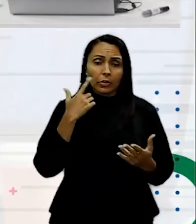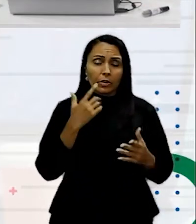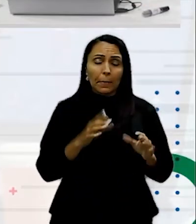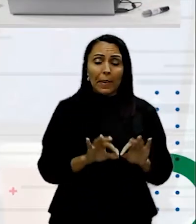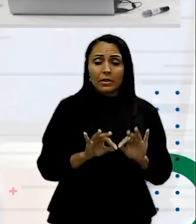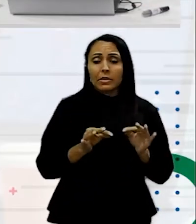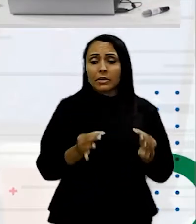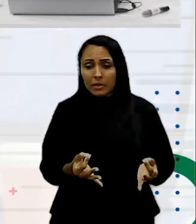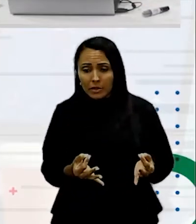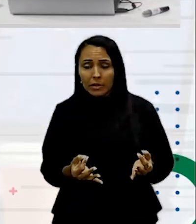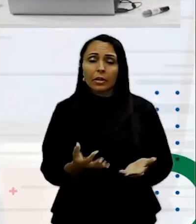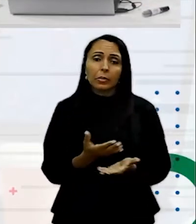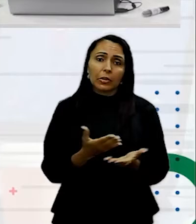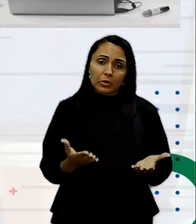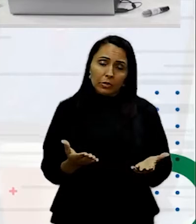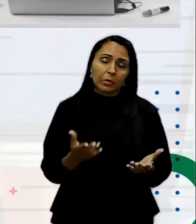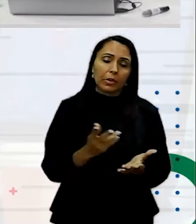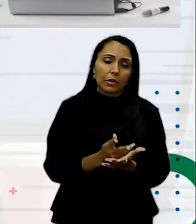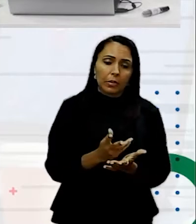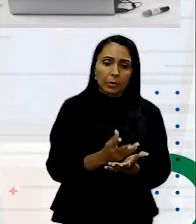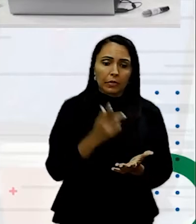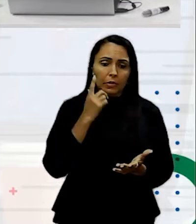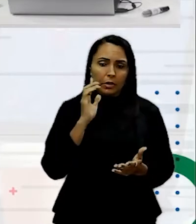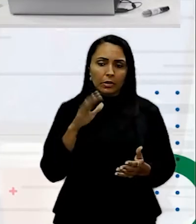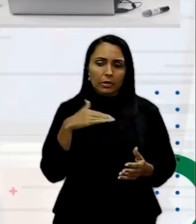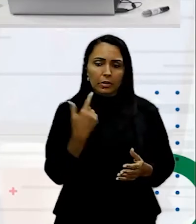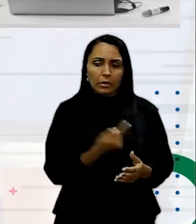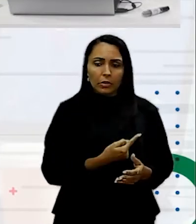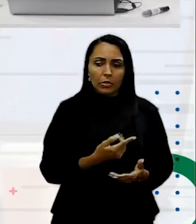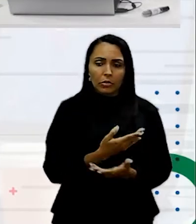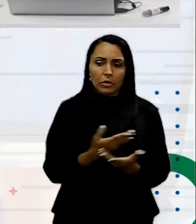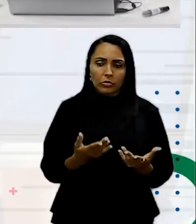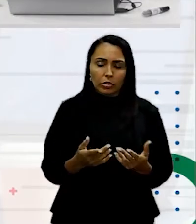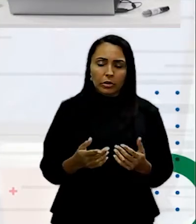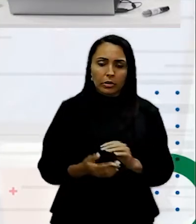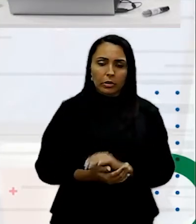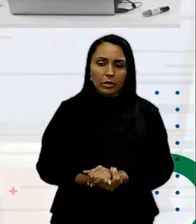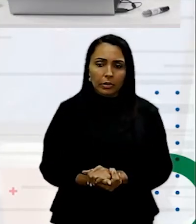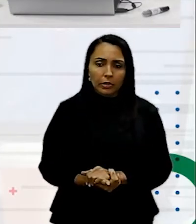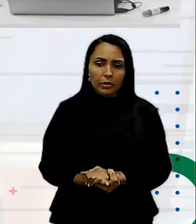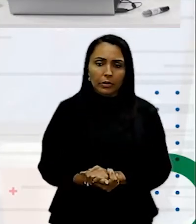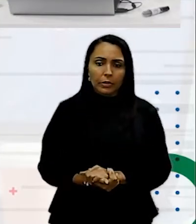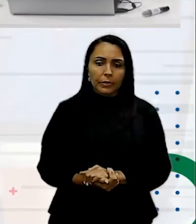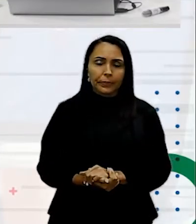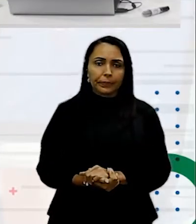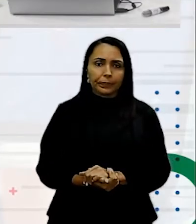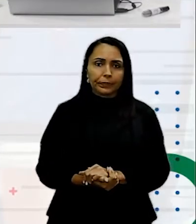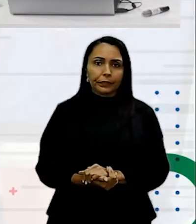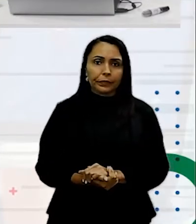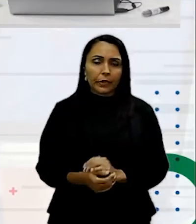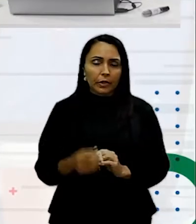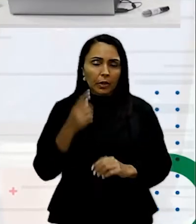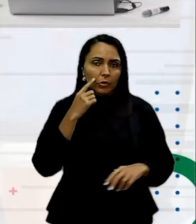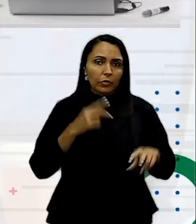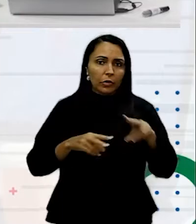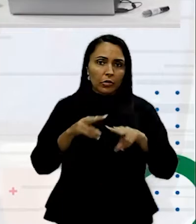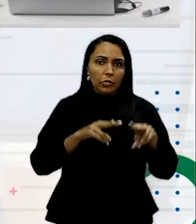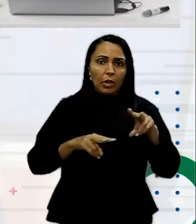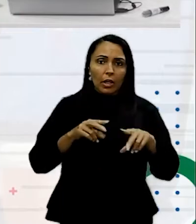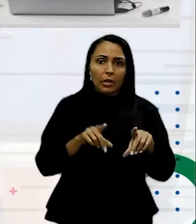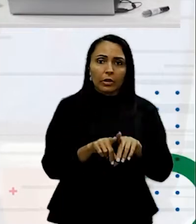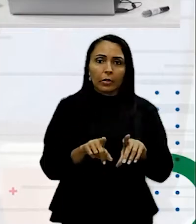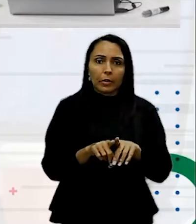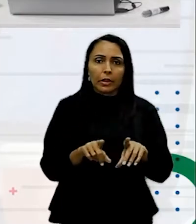mesmo, só para realmente você ter noção de onde vão ficar os elementos visuais, onde vai ser texto, onde vai